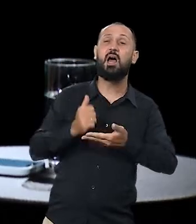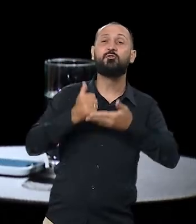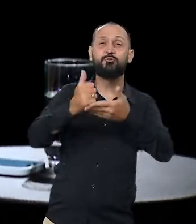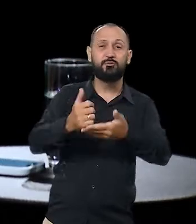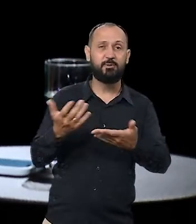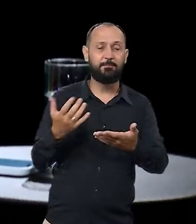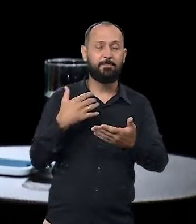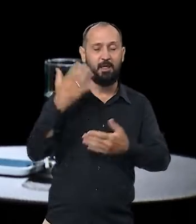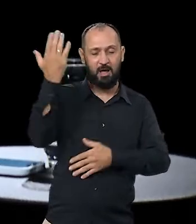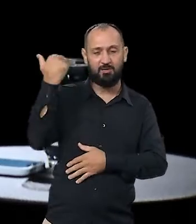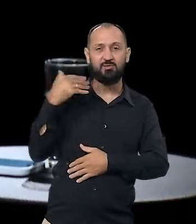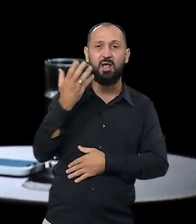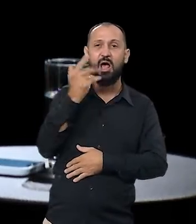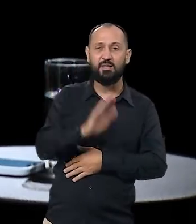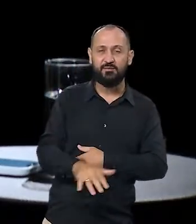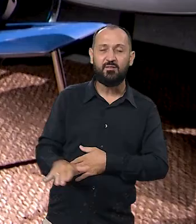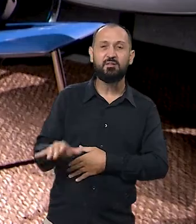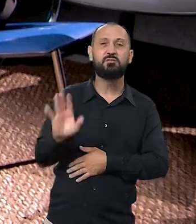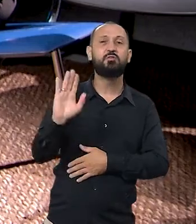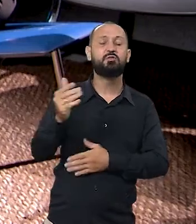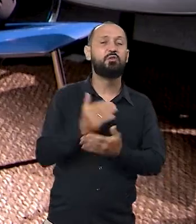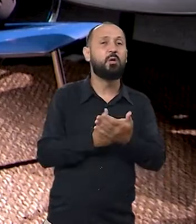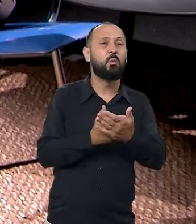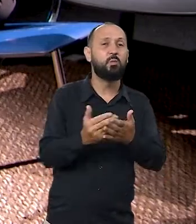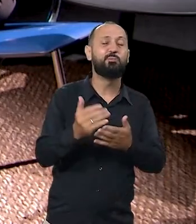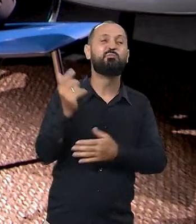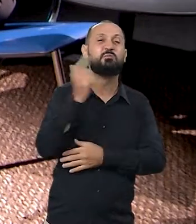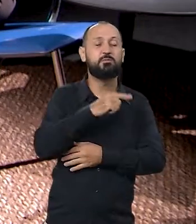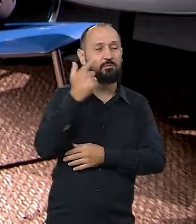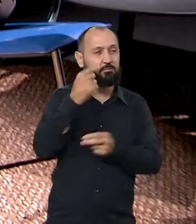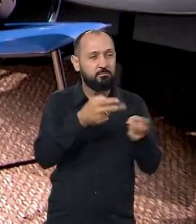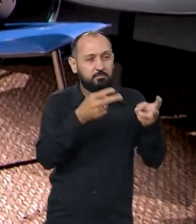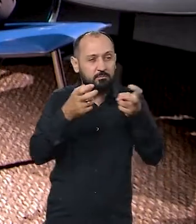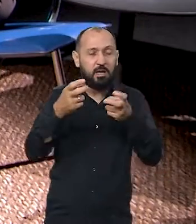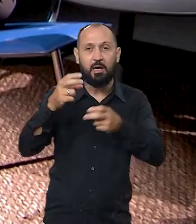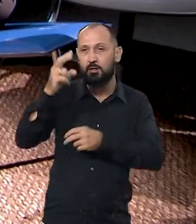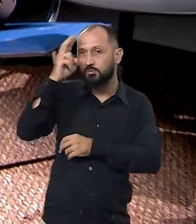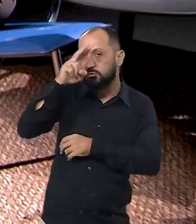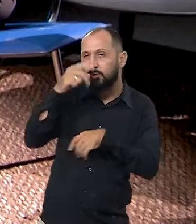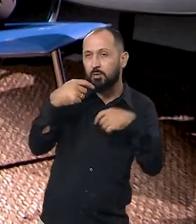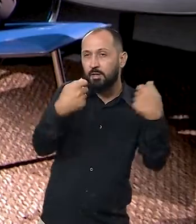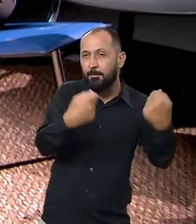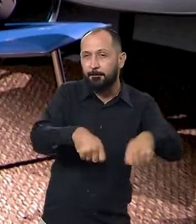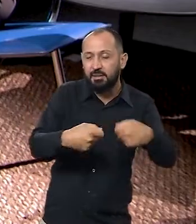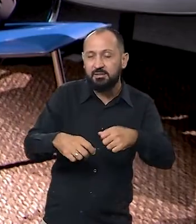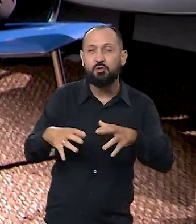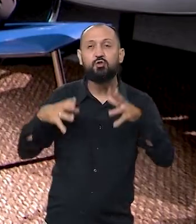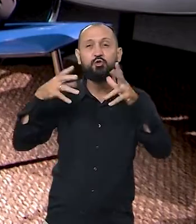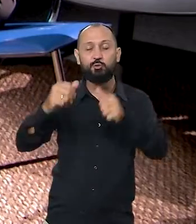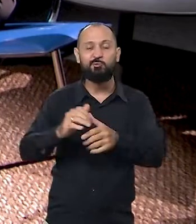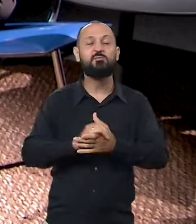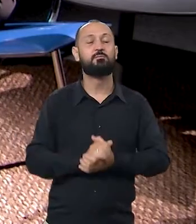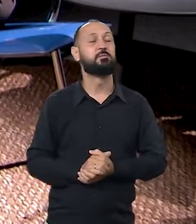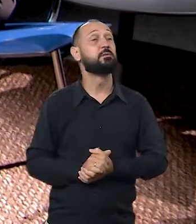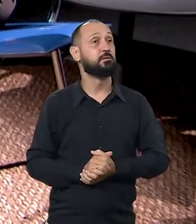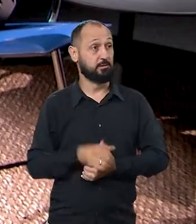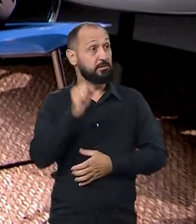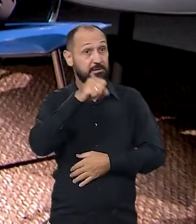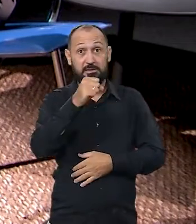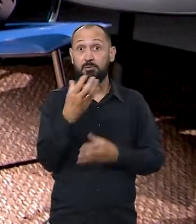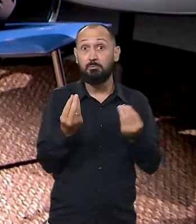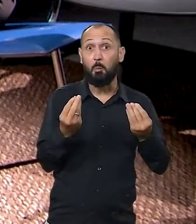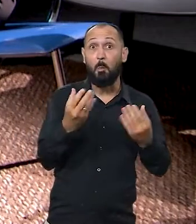que, então, na infância ainda, você já conseguia captar as histórias, as necessidades de todo mundo?